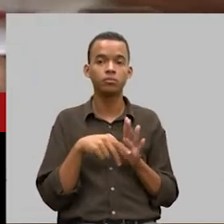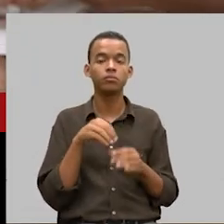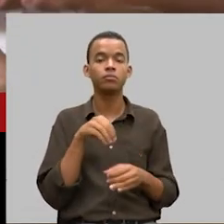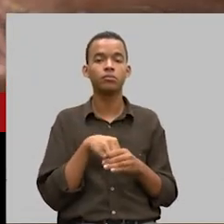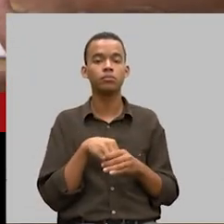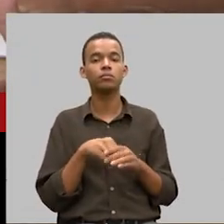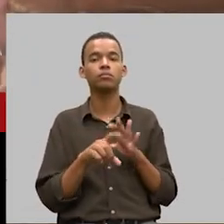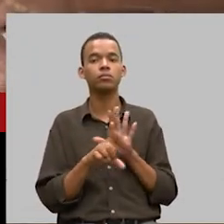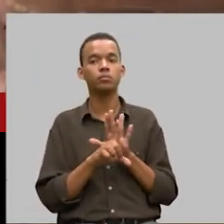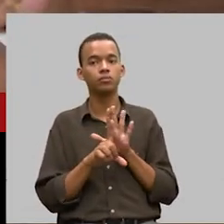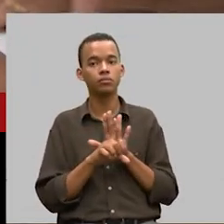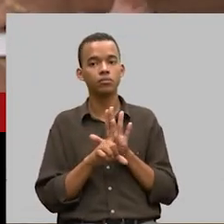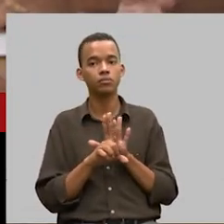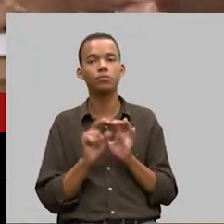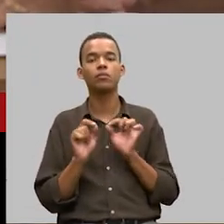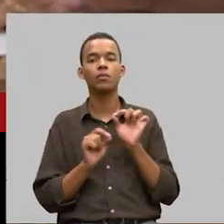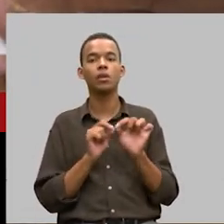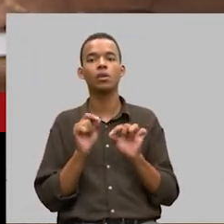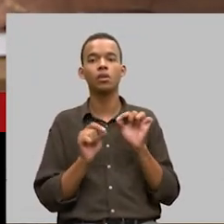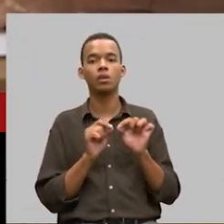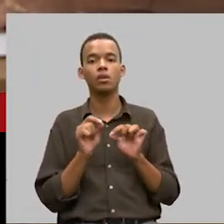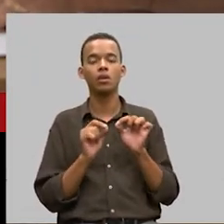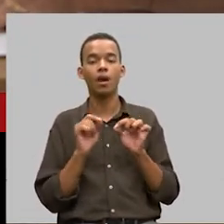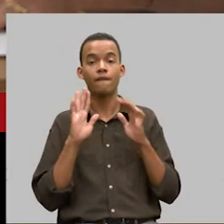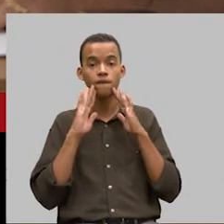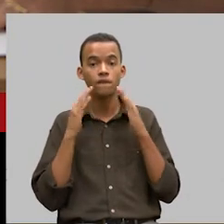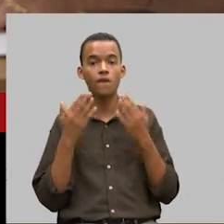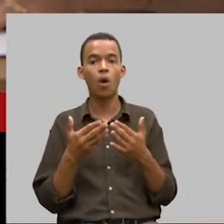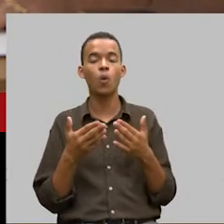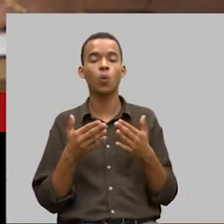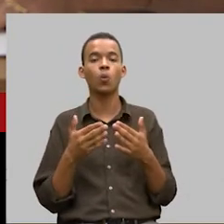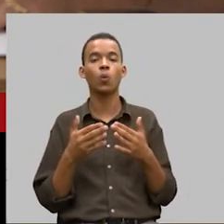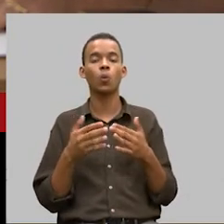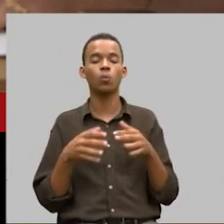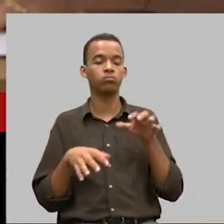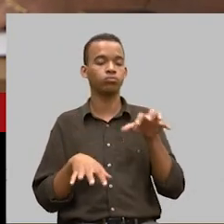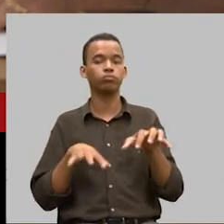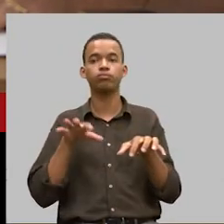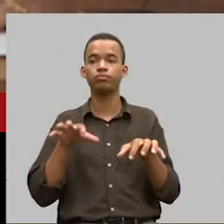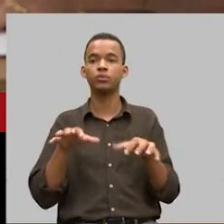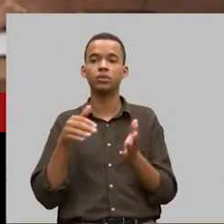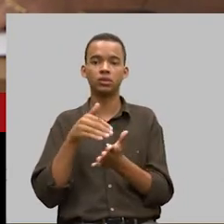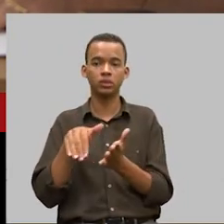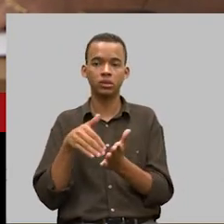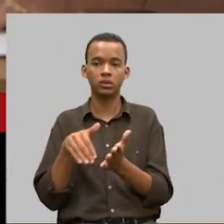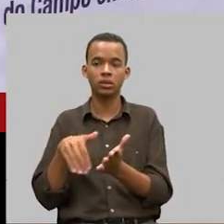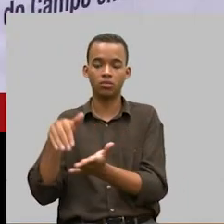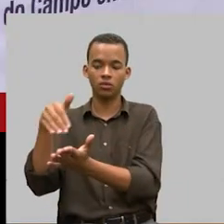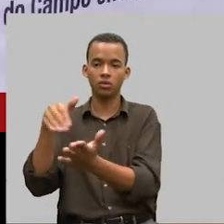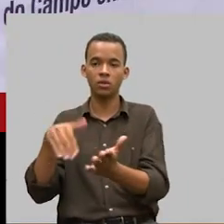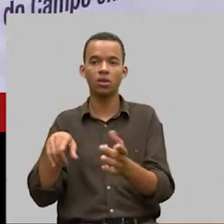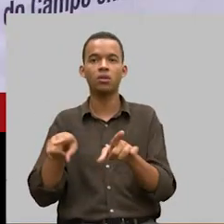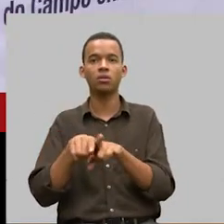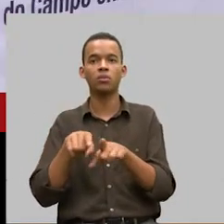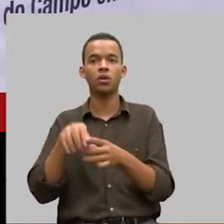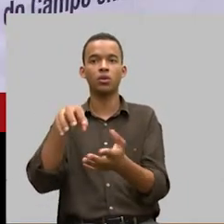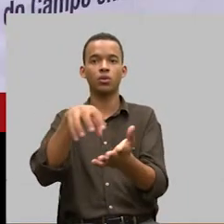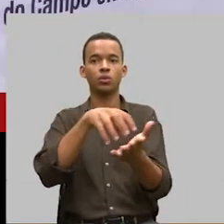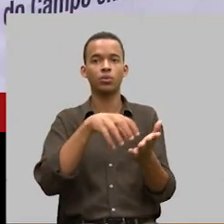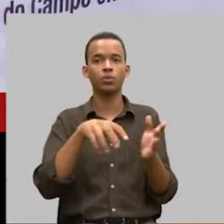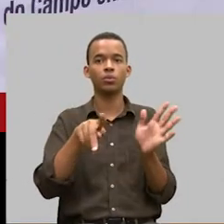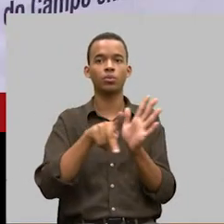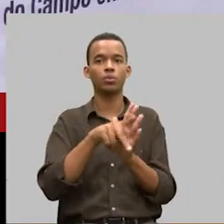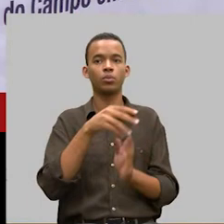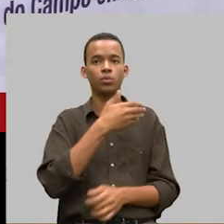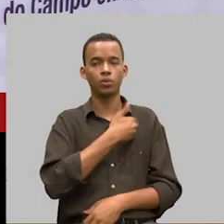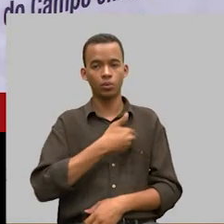uma um caráter interinstitucional dentro das diversas secretarias e órgãos do Estado porque Analisa para vocês